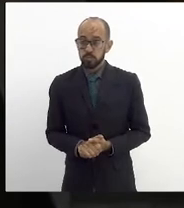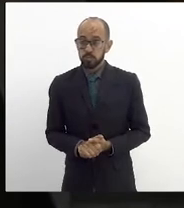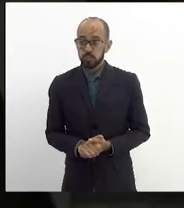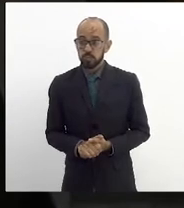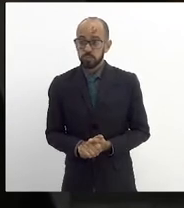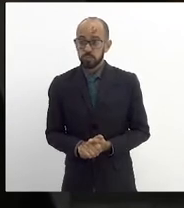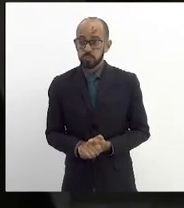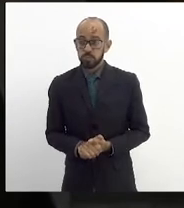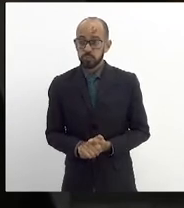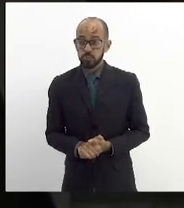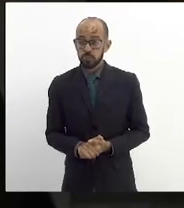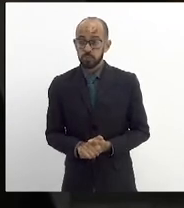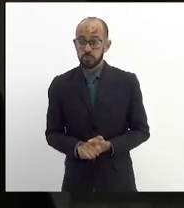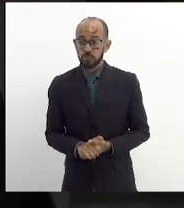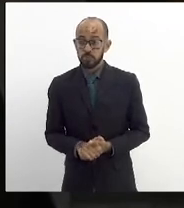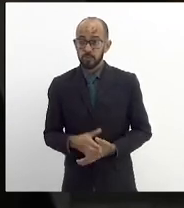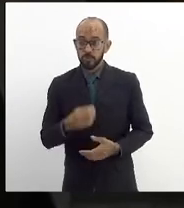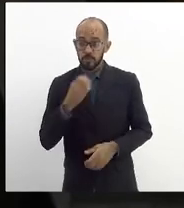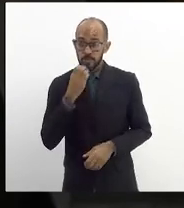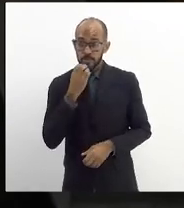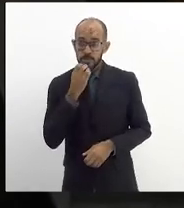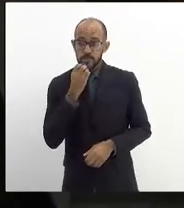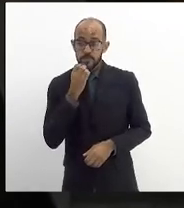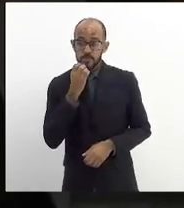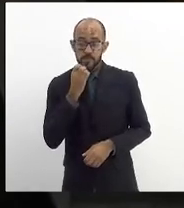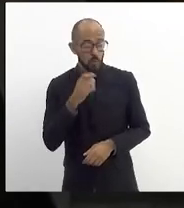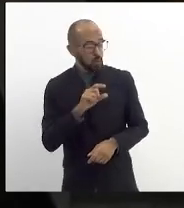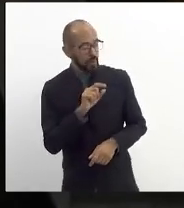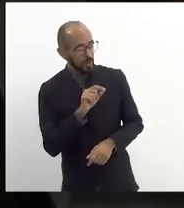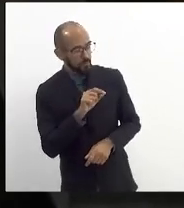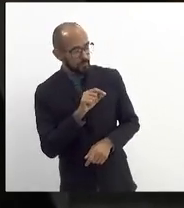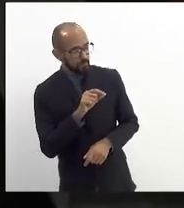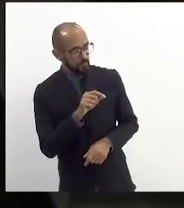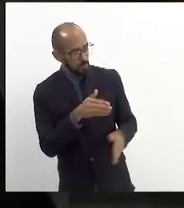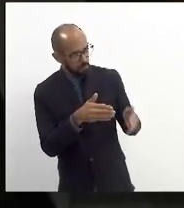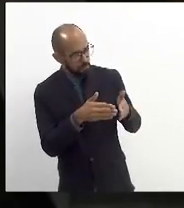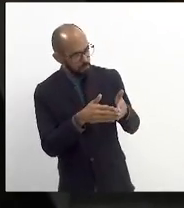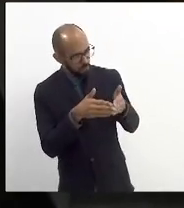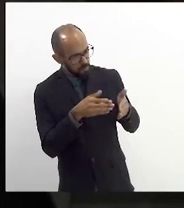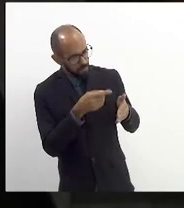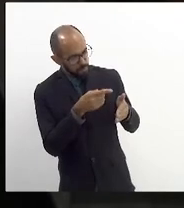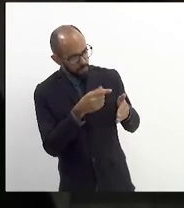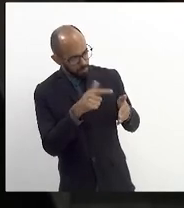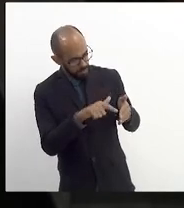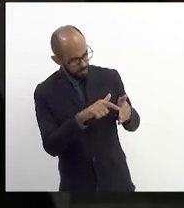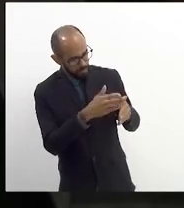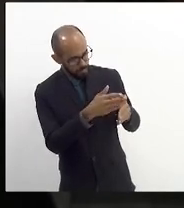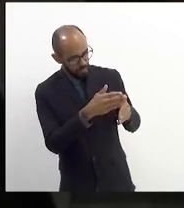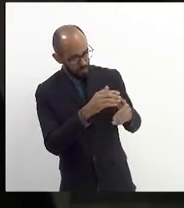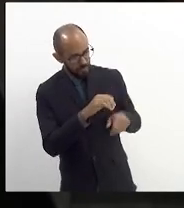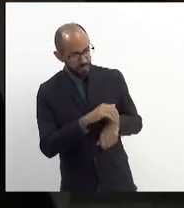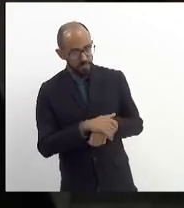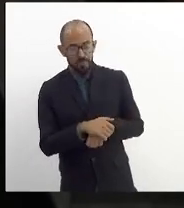é o quê e por favor não é que eu não lhe ouvir